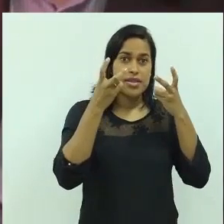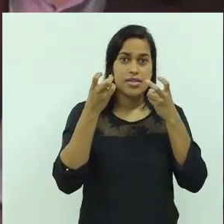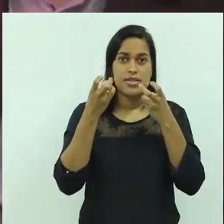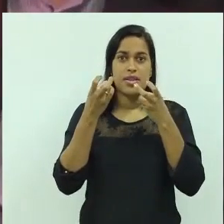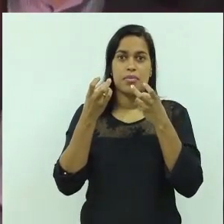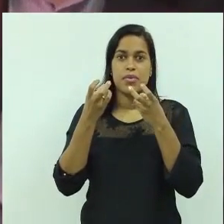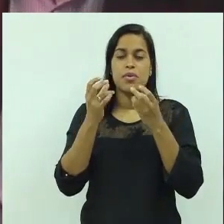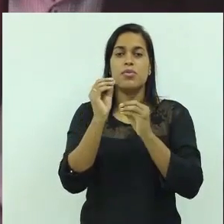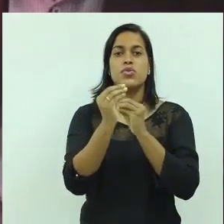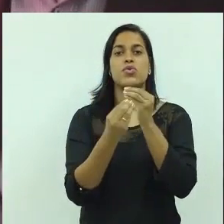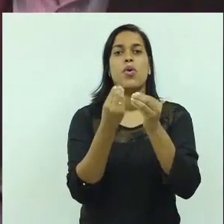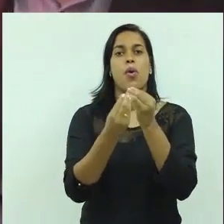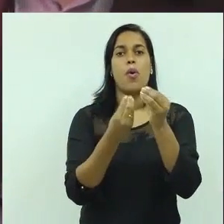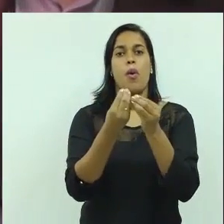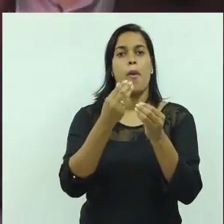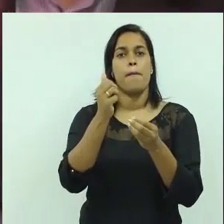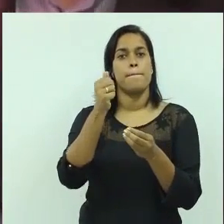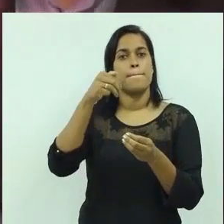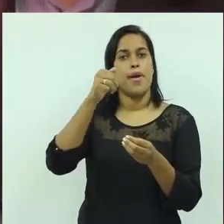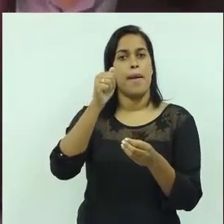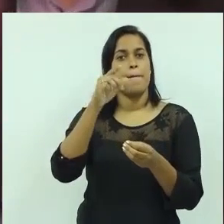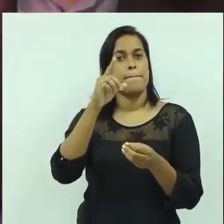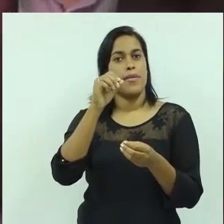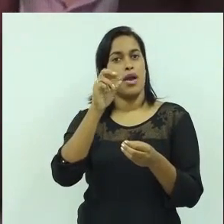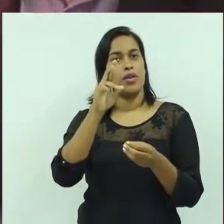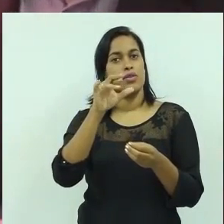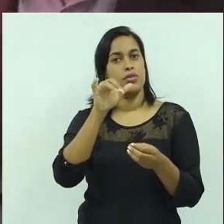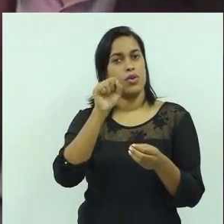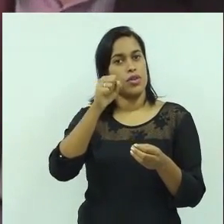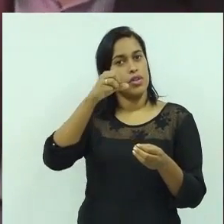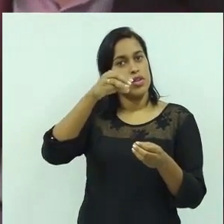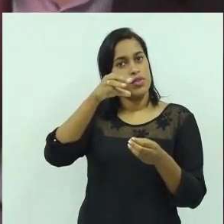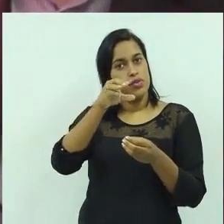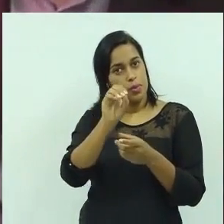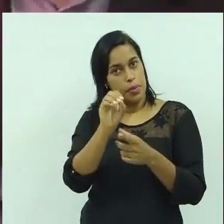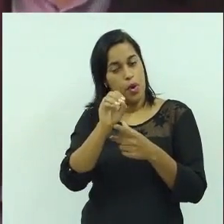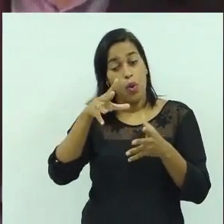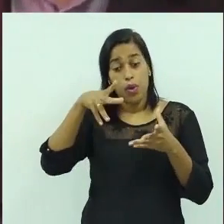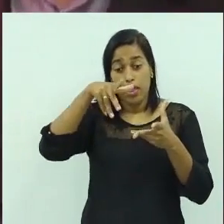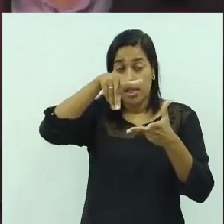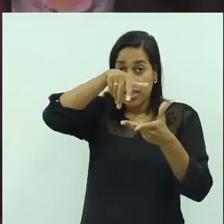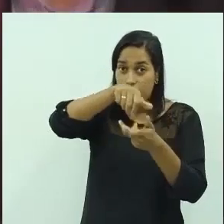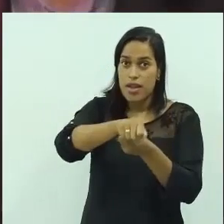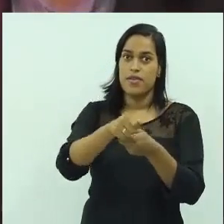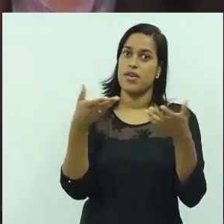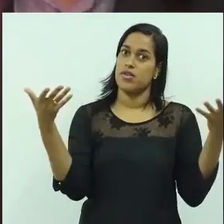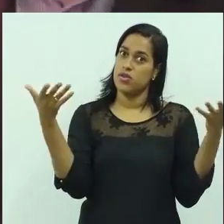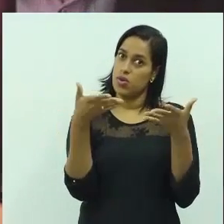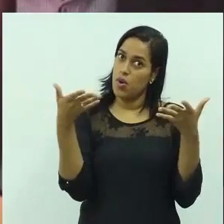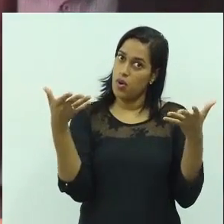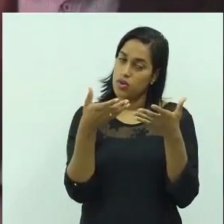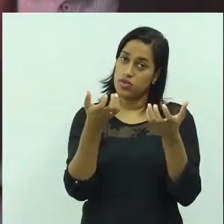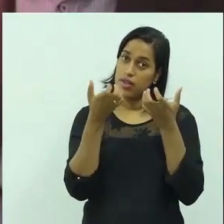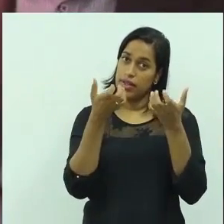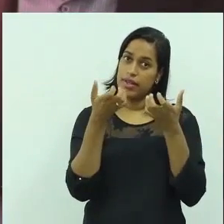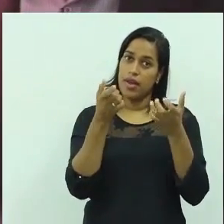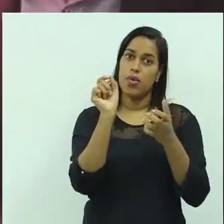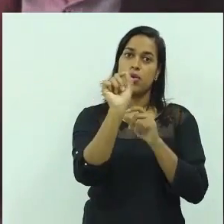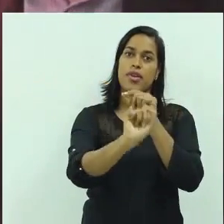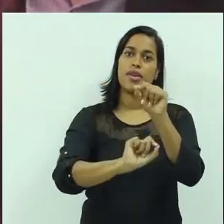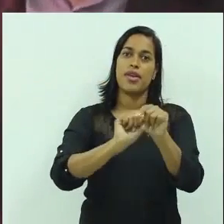questão do amadorismo. Se eu estou no universo corporativo, o universo corporativo exige performance. Se eu